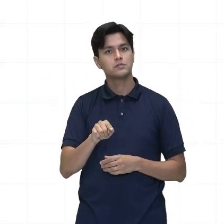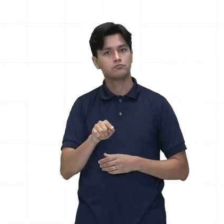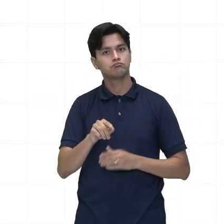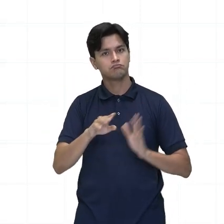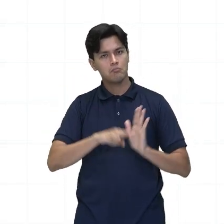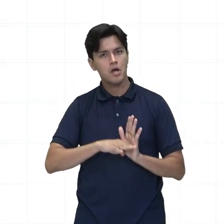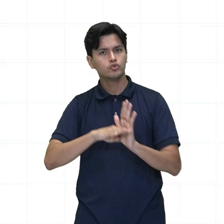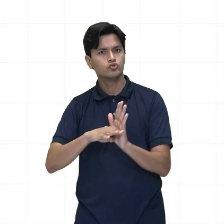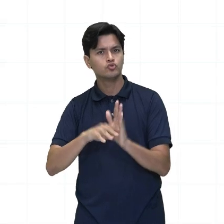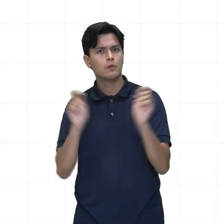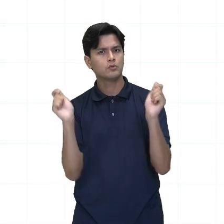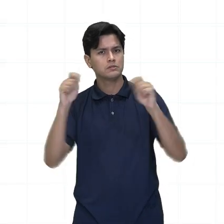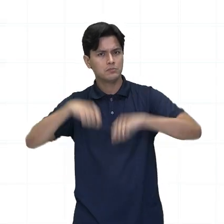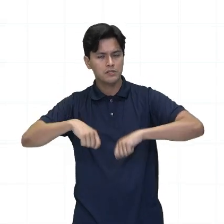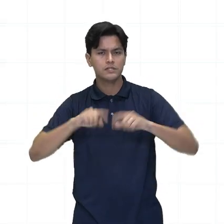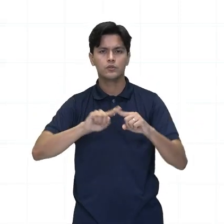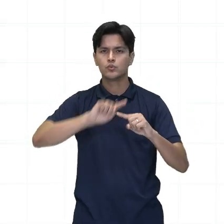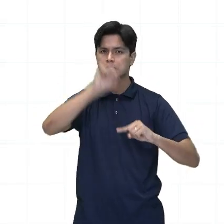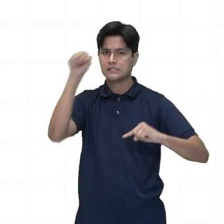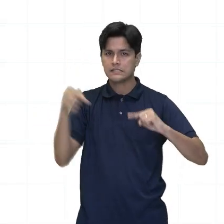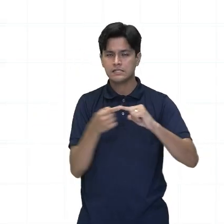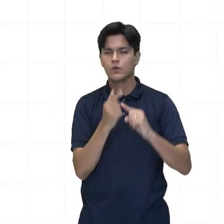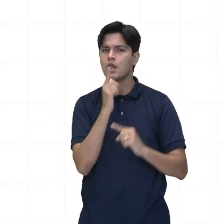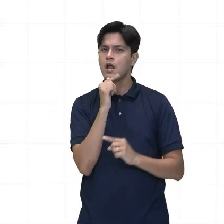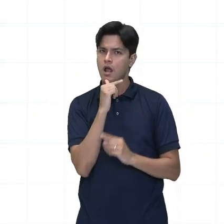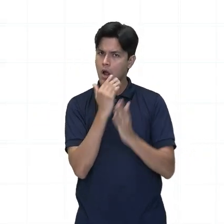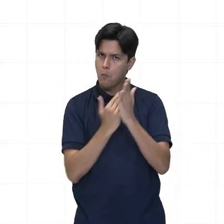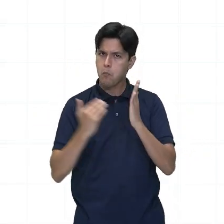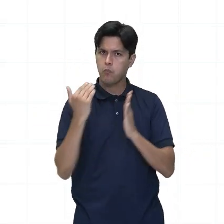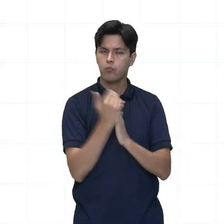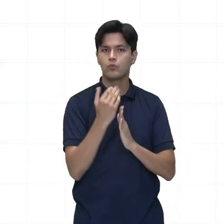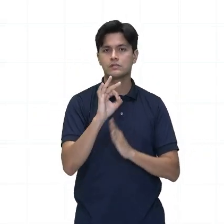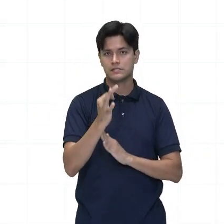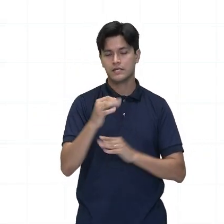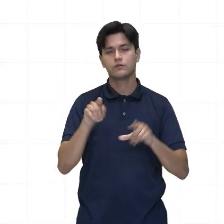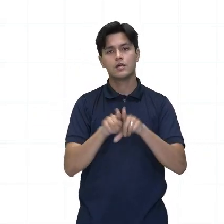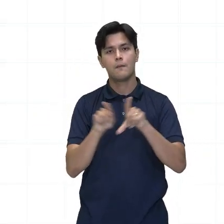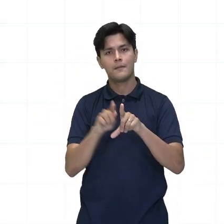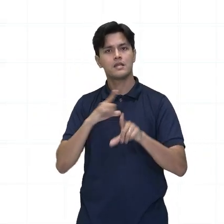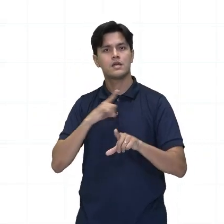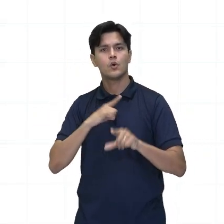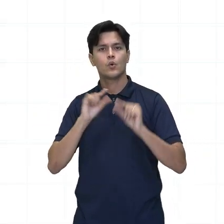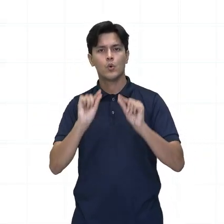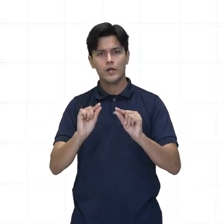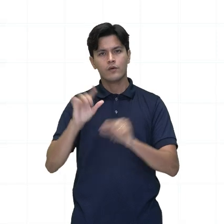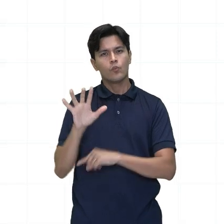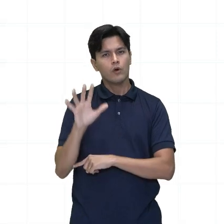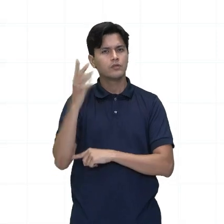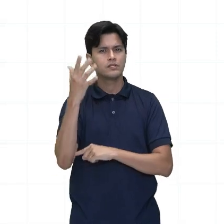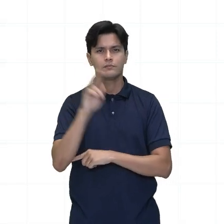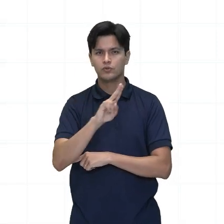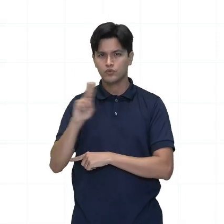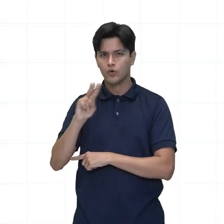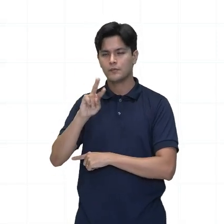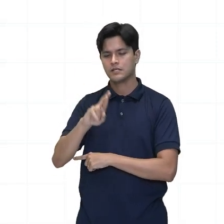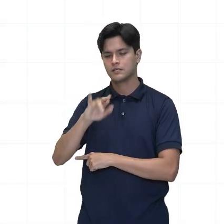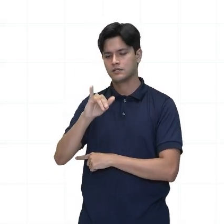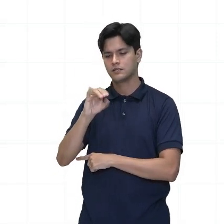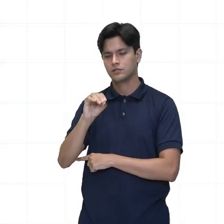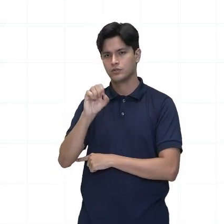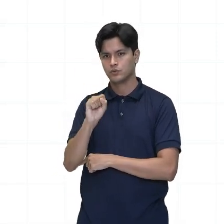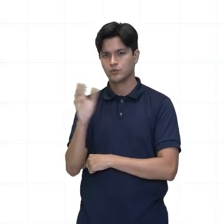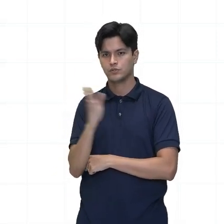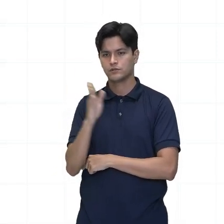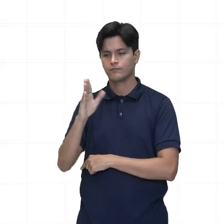existe um fenômeno que é chamado, por exemplo, de rios voadores, tá? O que seriam esses rios voadores? É quando